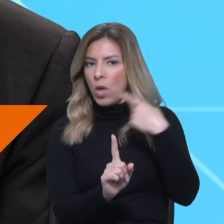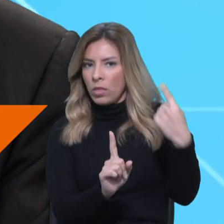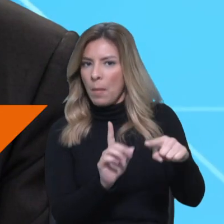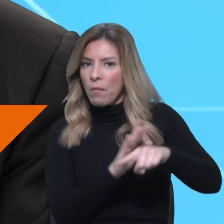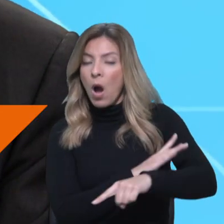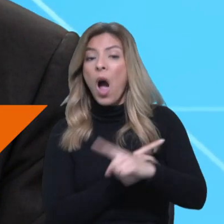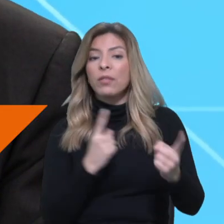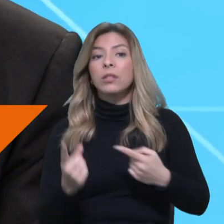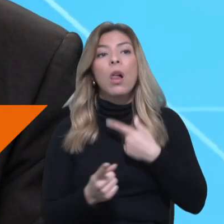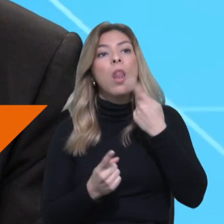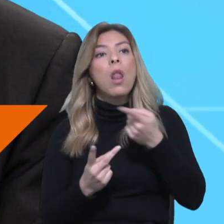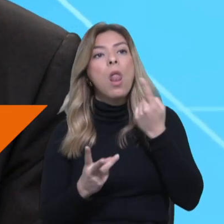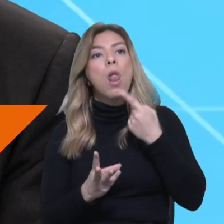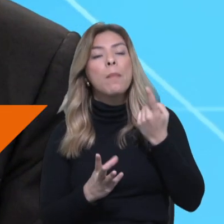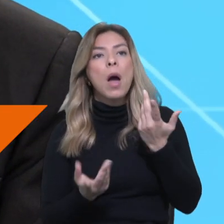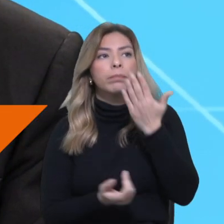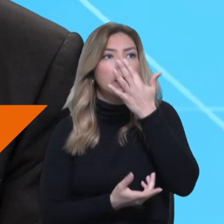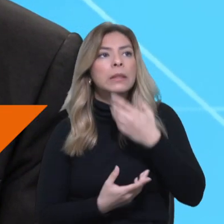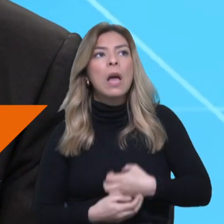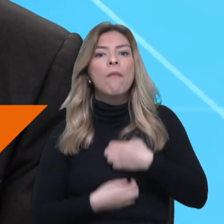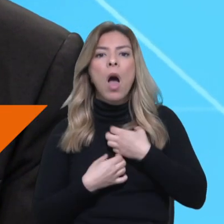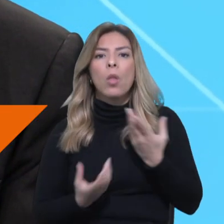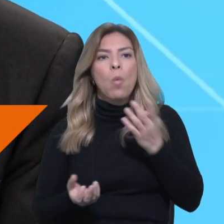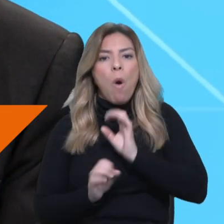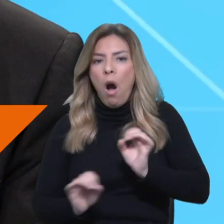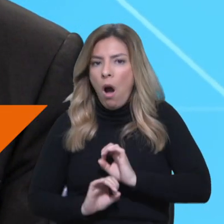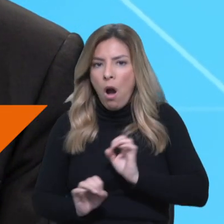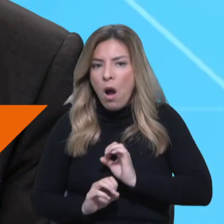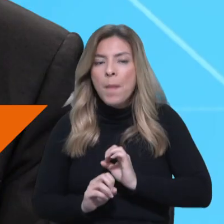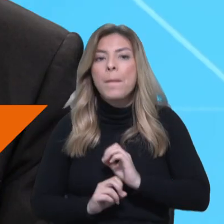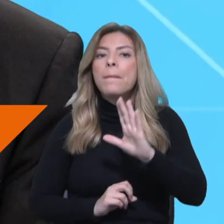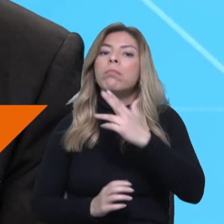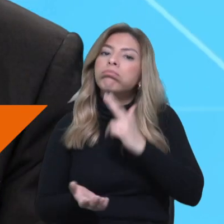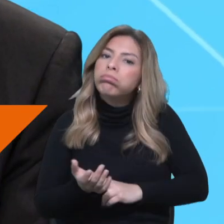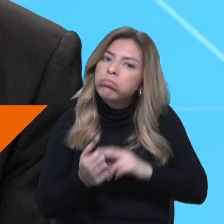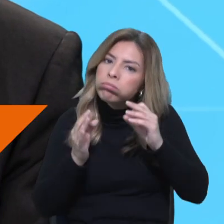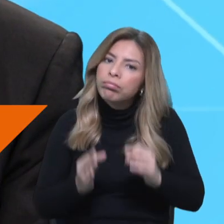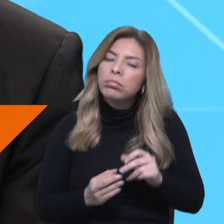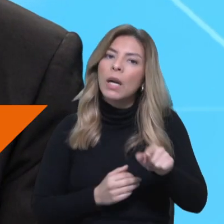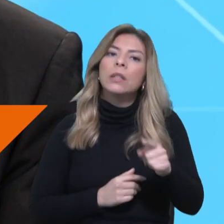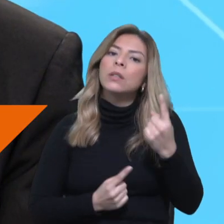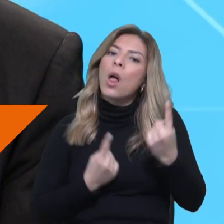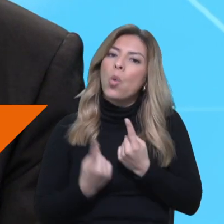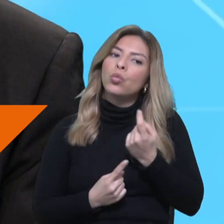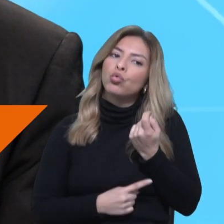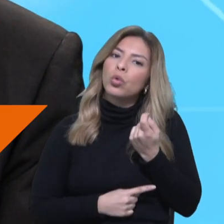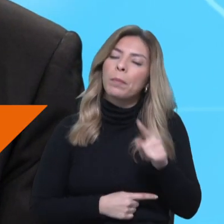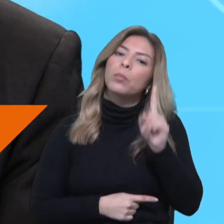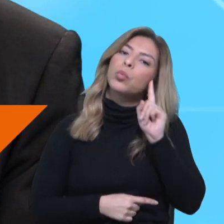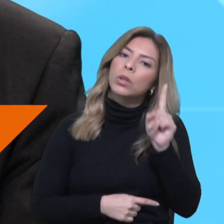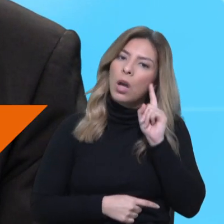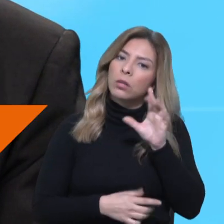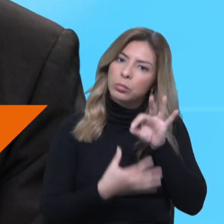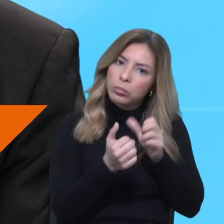palavras dizemos pouco ou quase nada. E mesmo a palavra é algo aqui muito importante neste Evangelho.